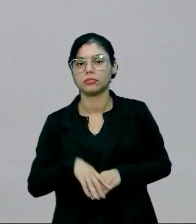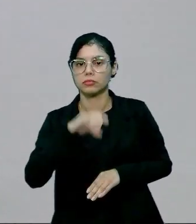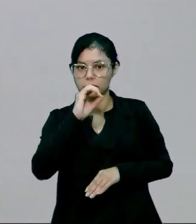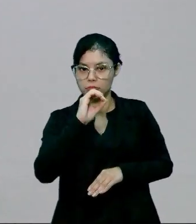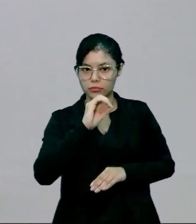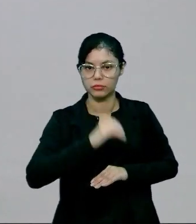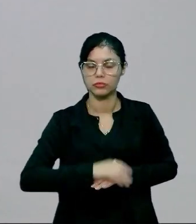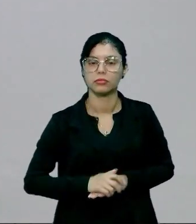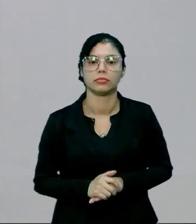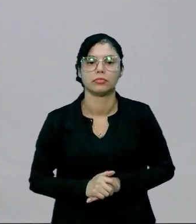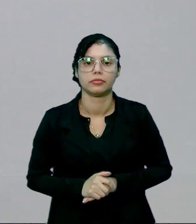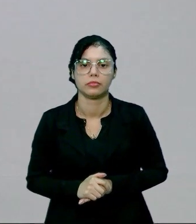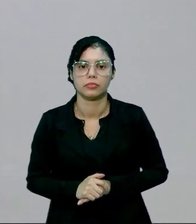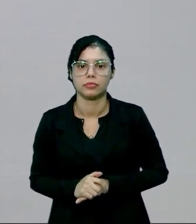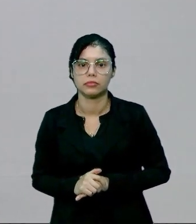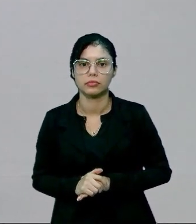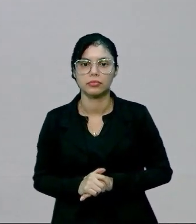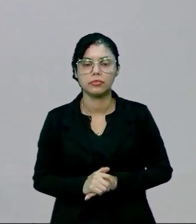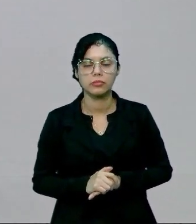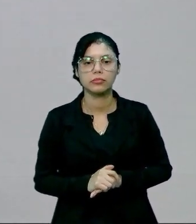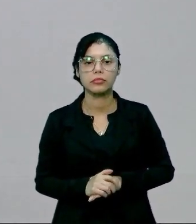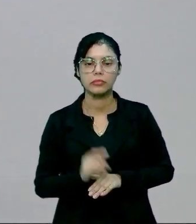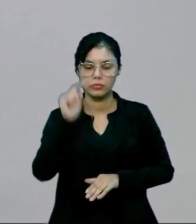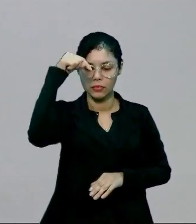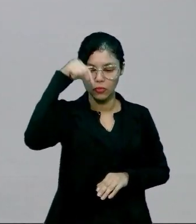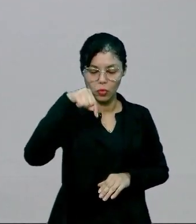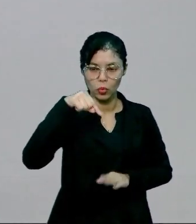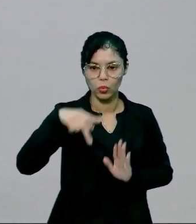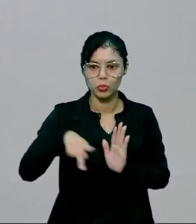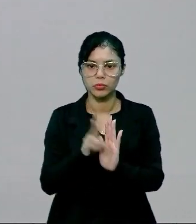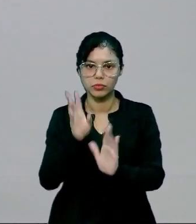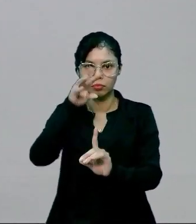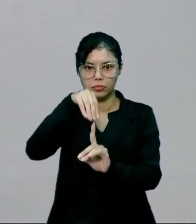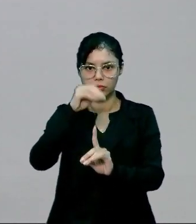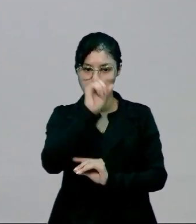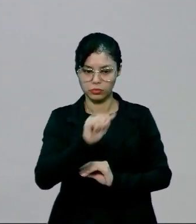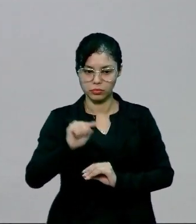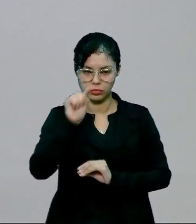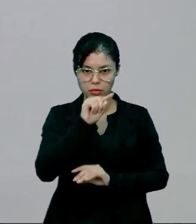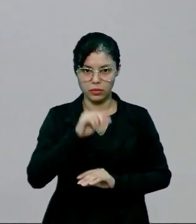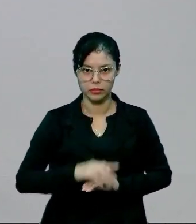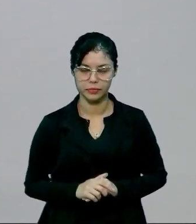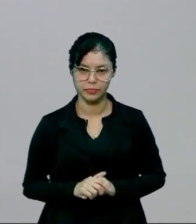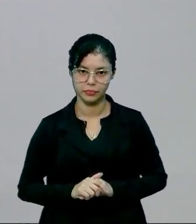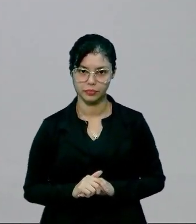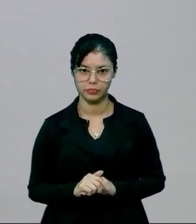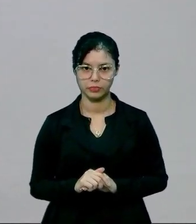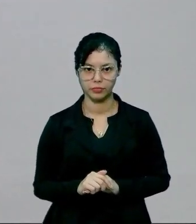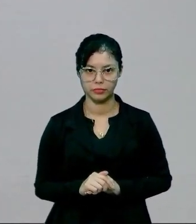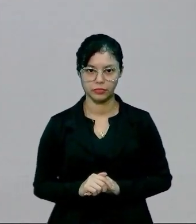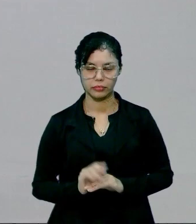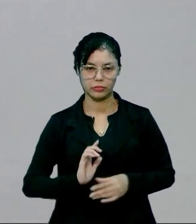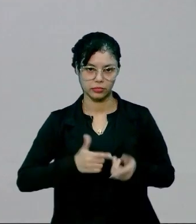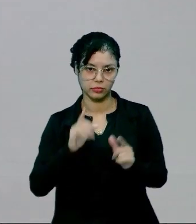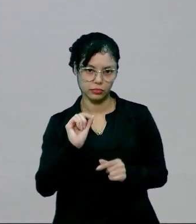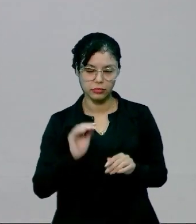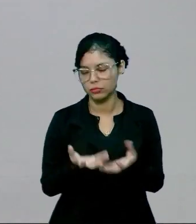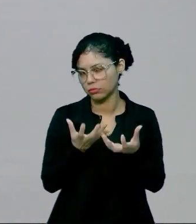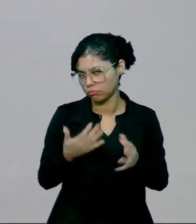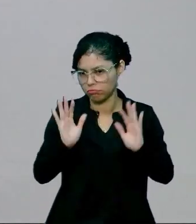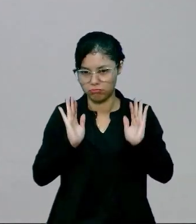O, tá? Ou então o centro ali em cima, eu deixei com um zero. Ou letra O, como